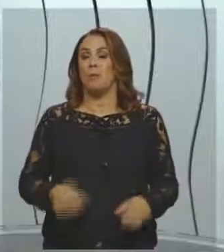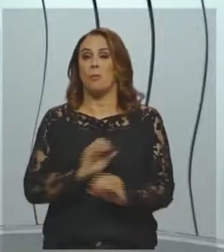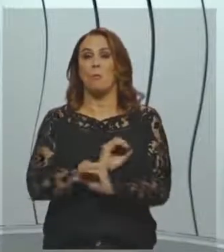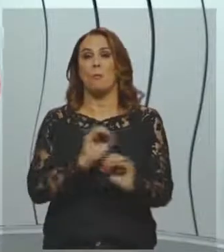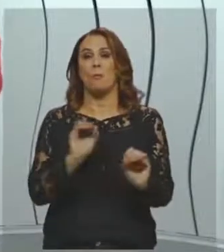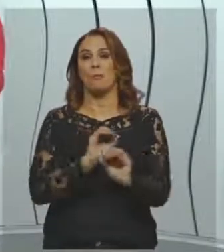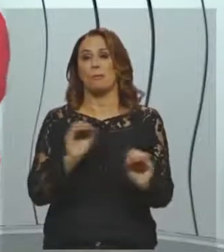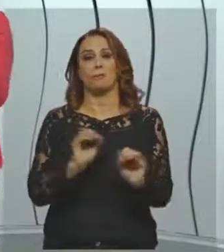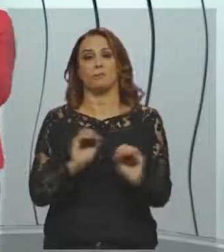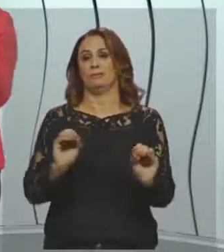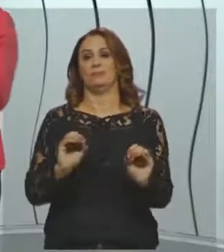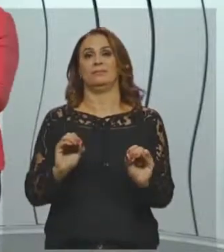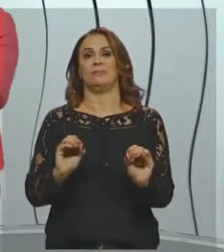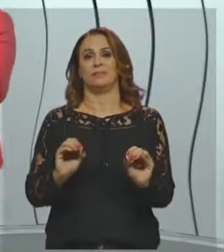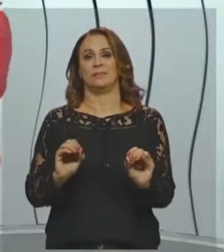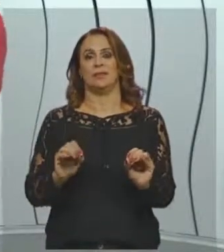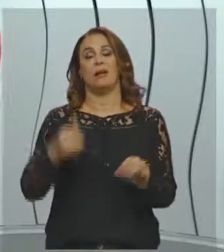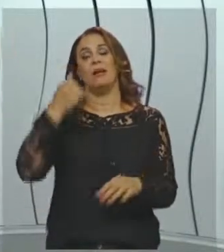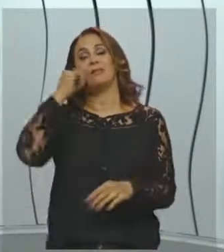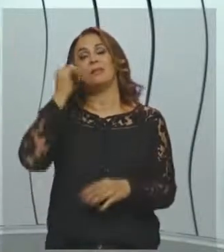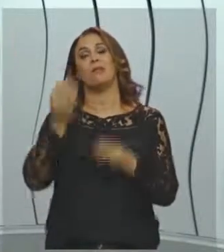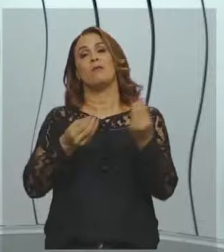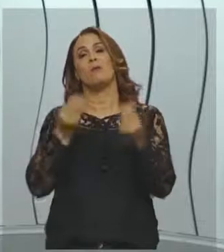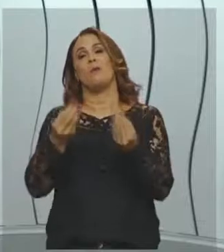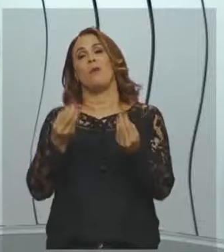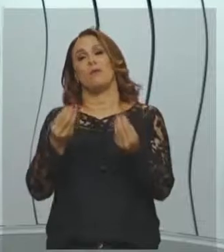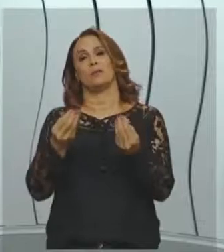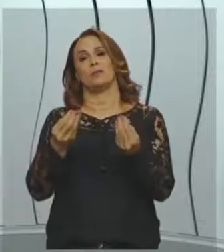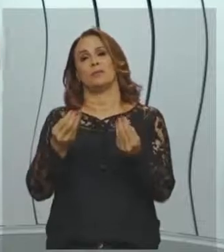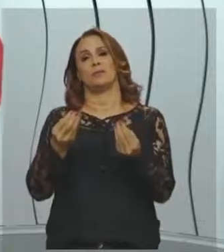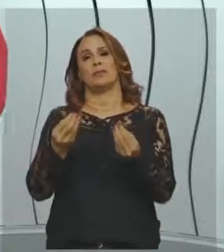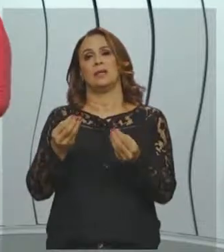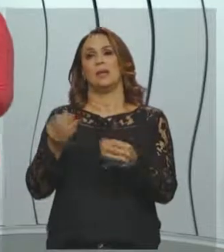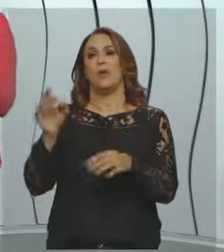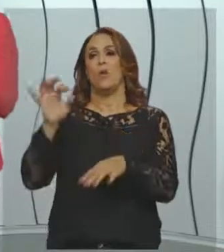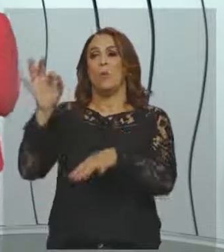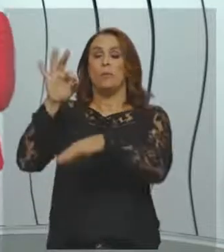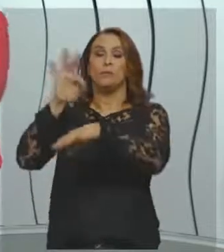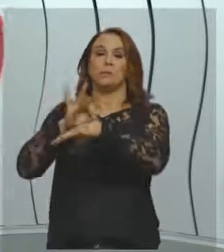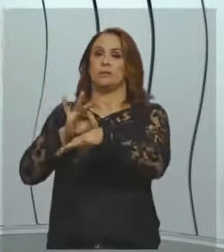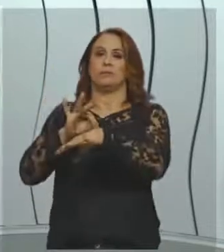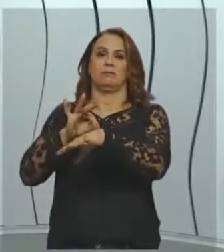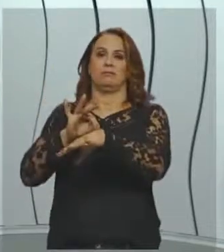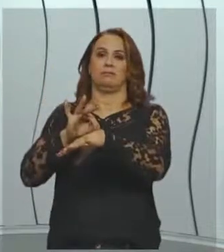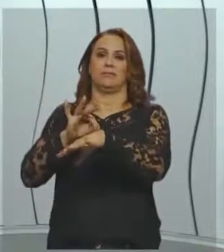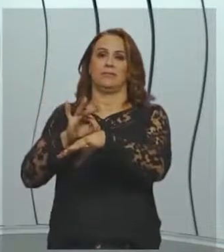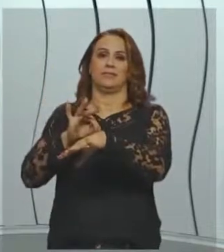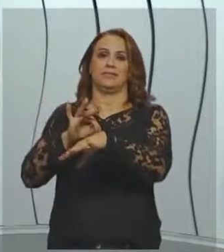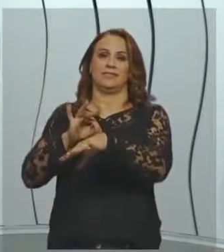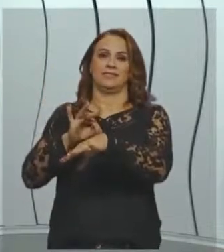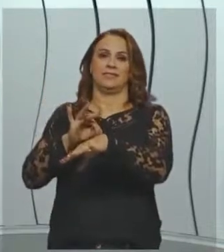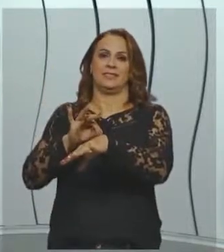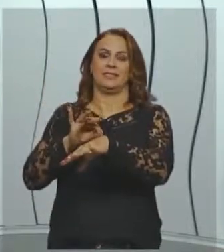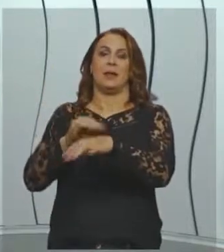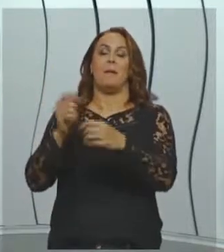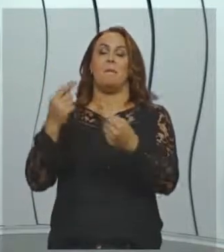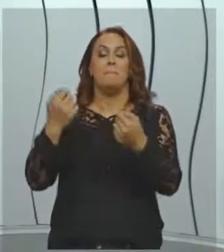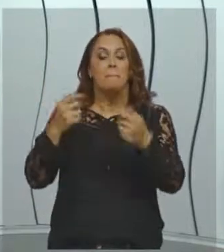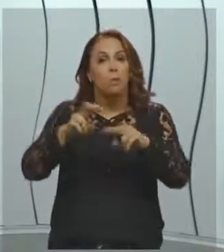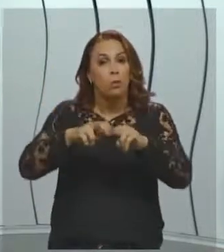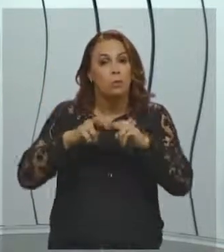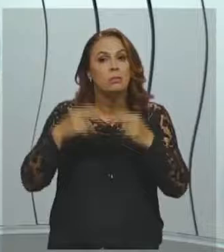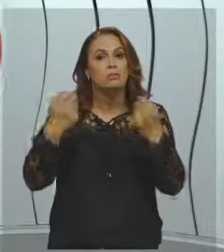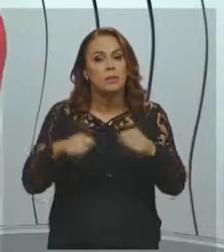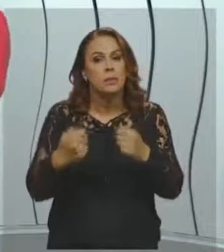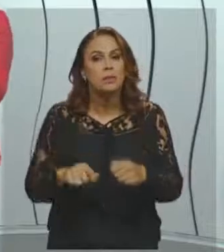melhor remédio é evitar o mosquito, a proliferação do mosquito. Por isso, mantenha aí as caixas de água tampadas,